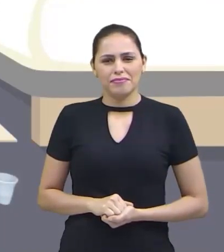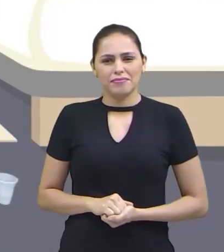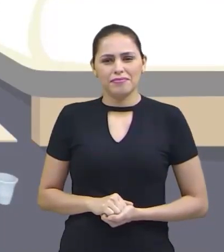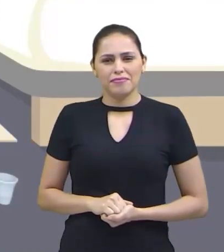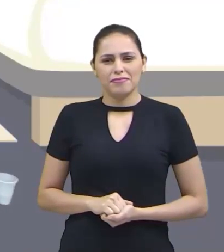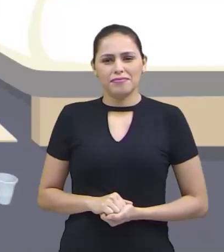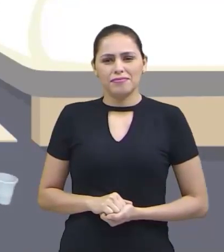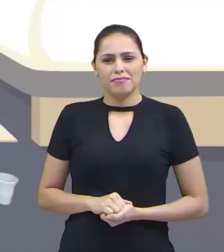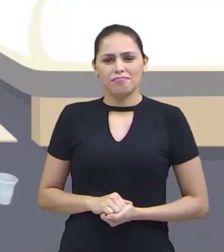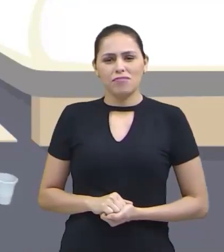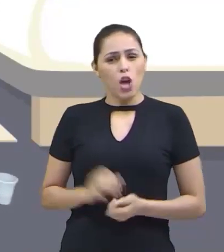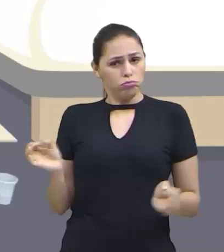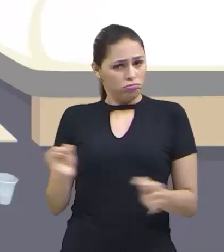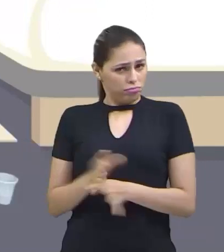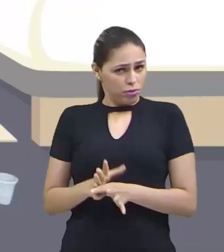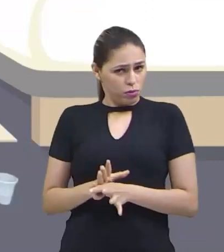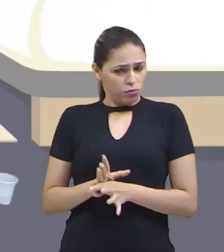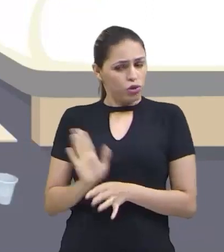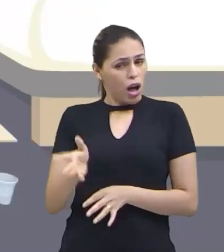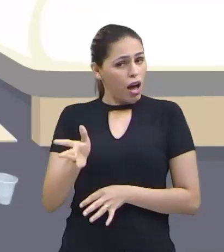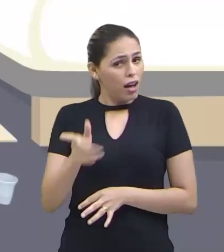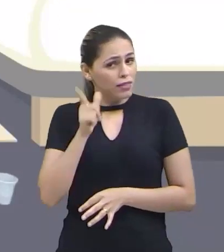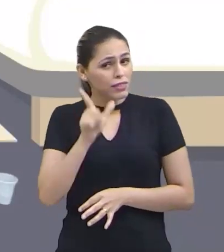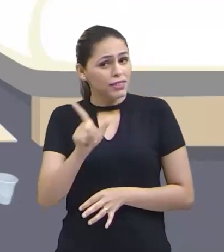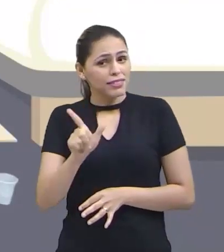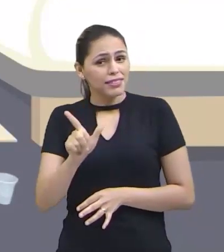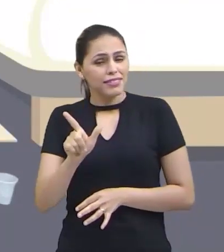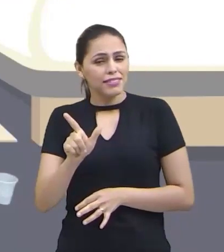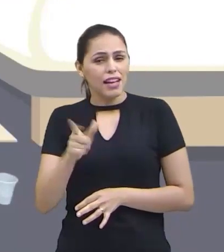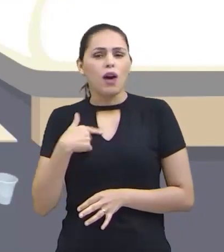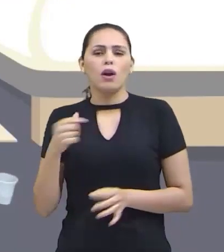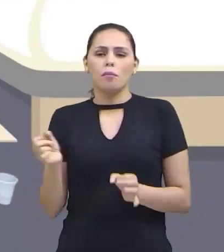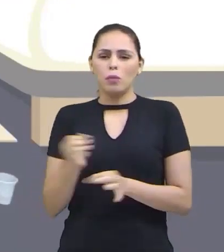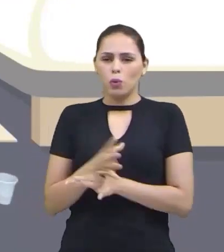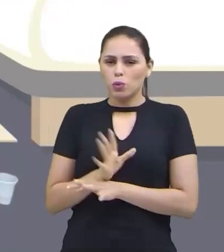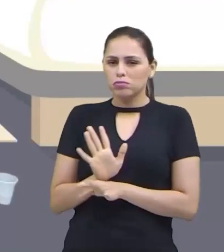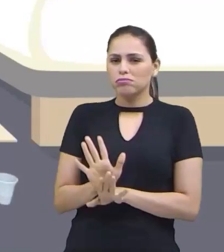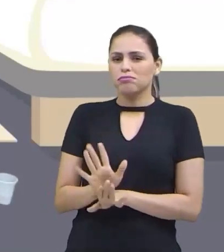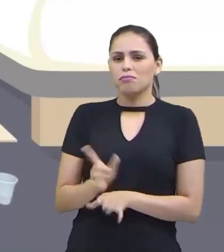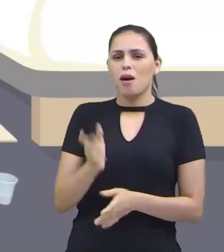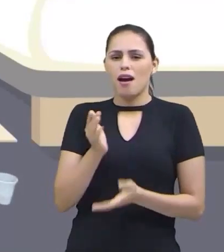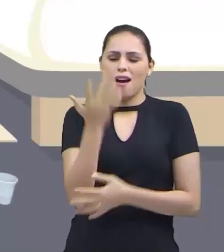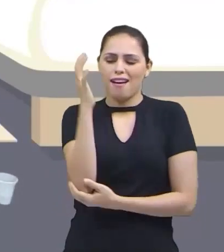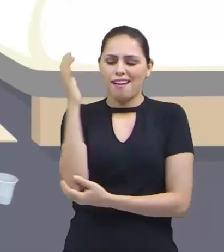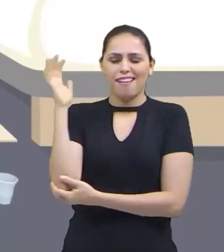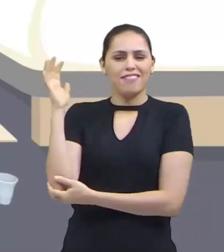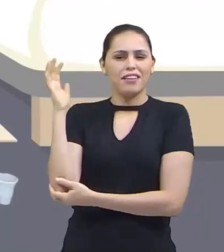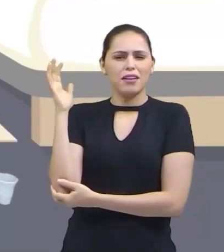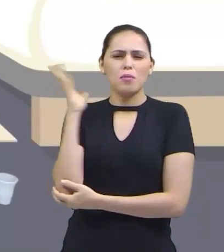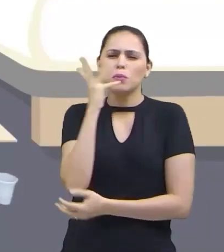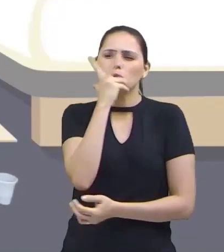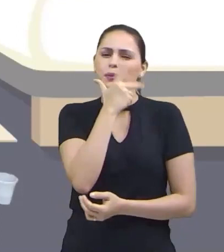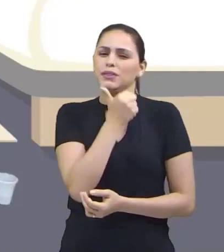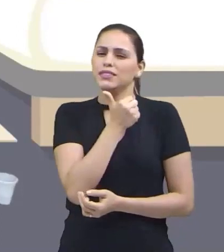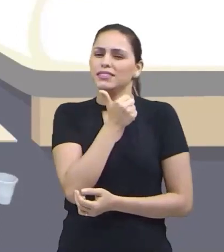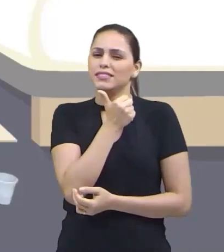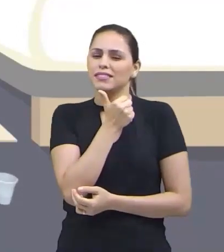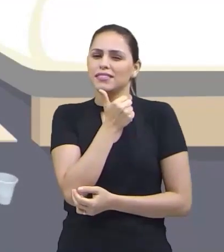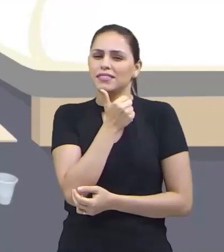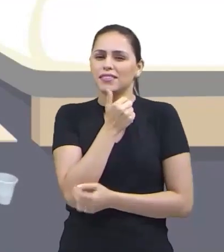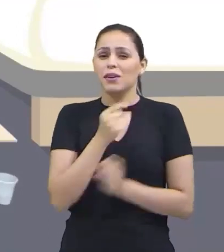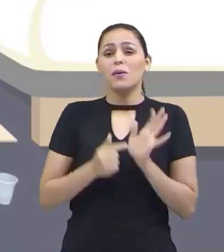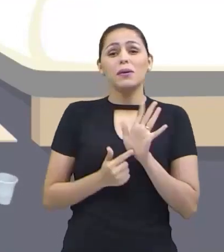Eu terminei a minha árvore. Será que vocês terminaram a de vocês? Tô terminando aqui a minha árvore, bem bonitinha.